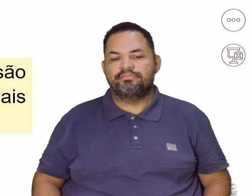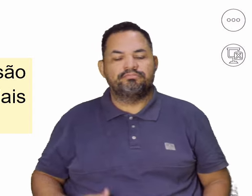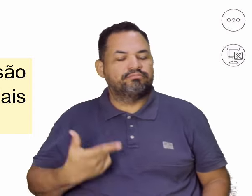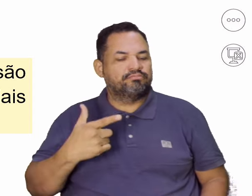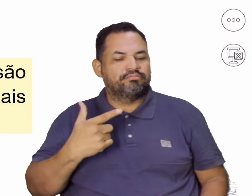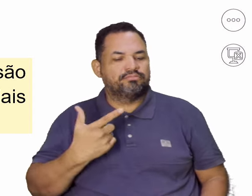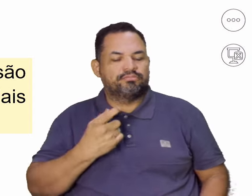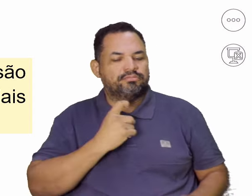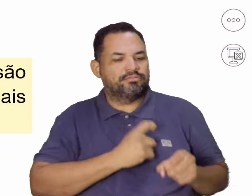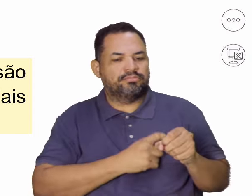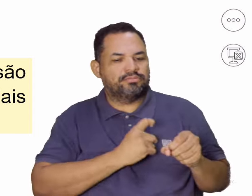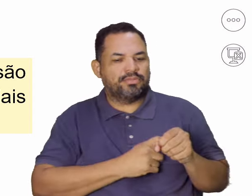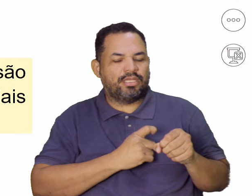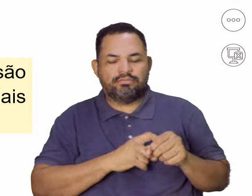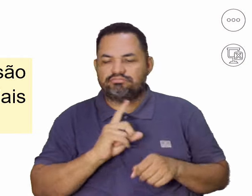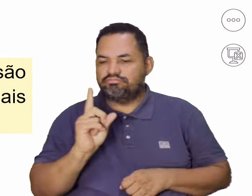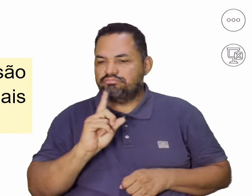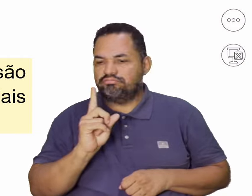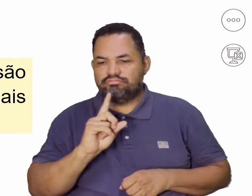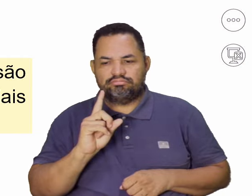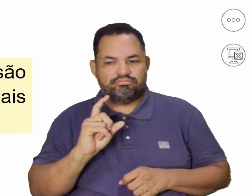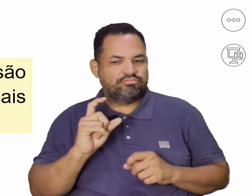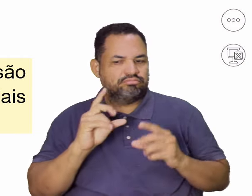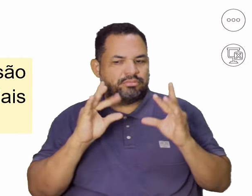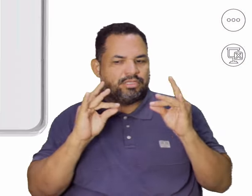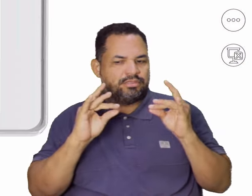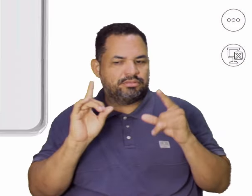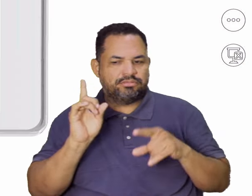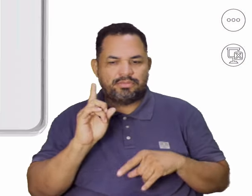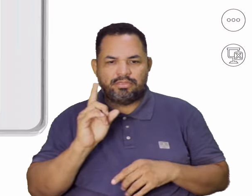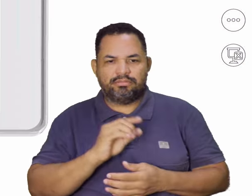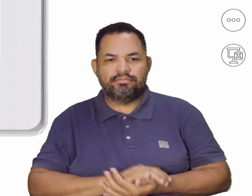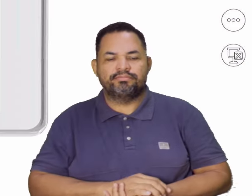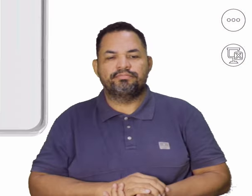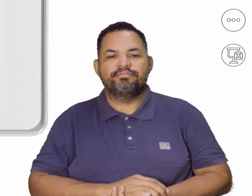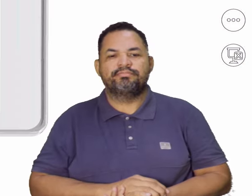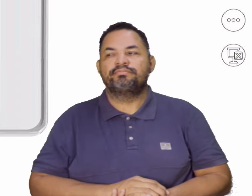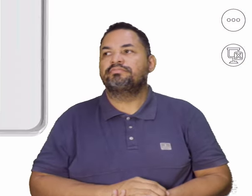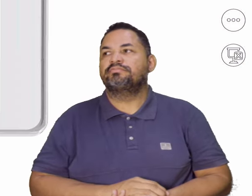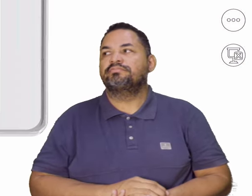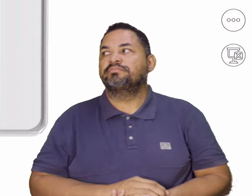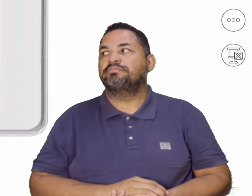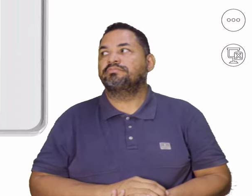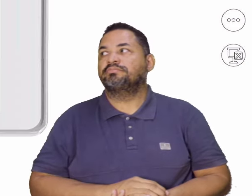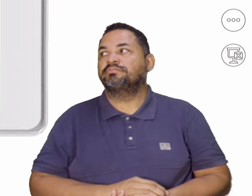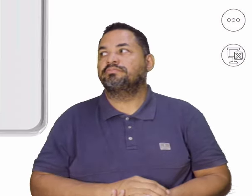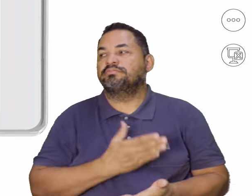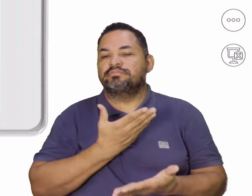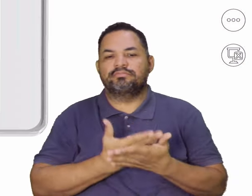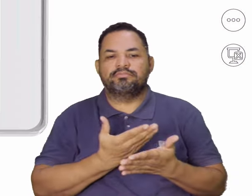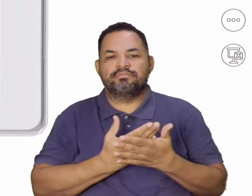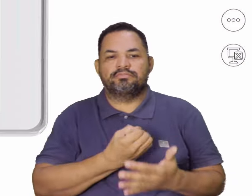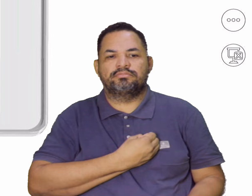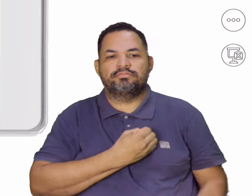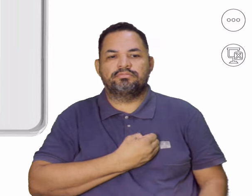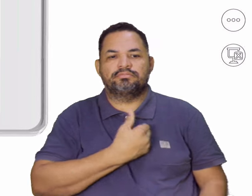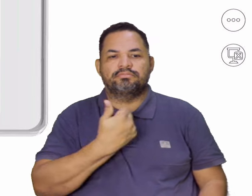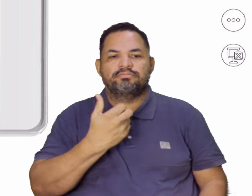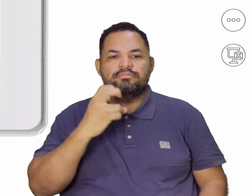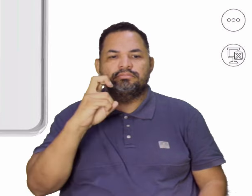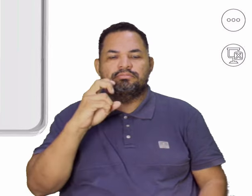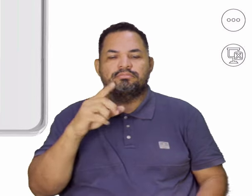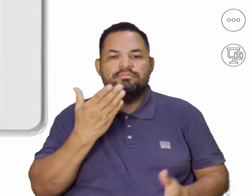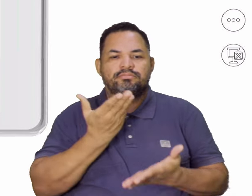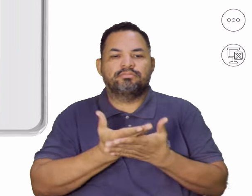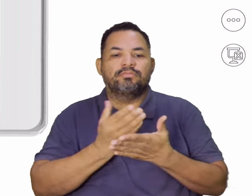sólido também não envolvemos líquido faou Aí lá na aula de número 15 nós